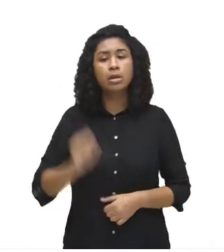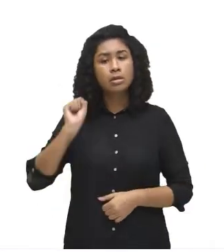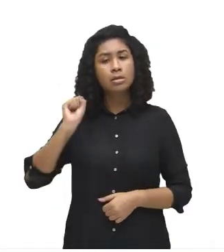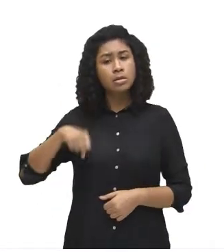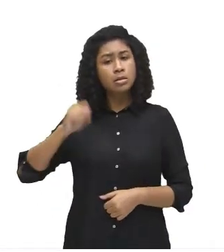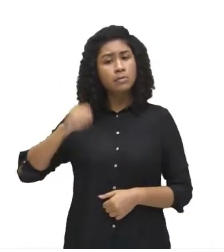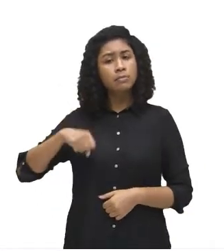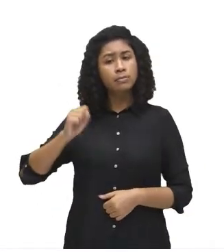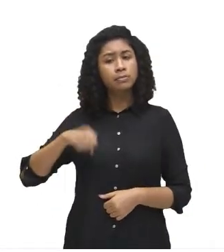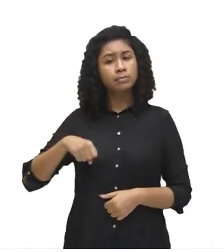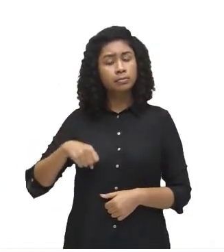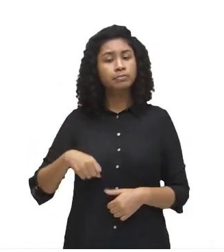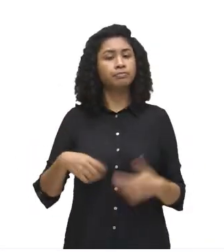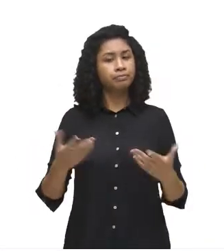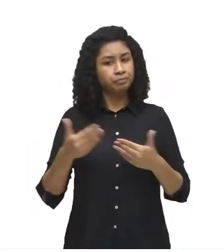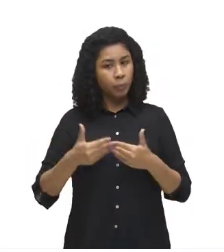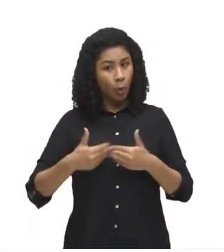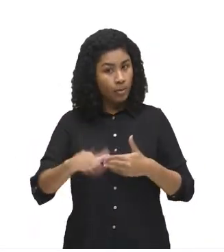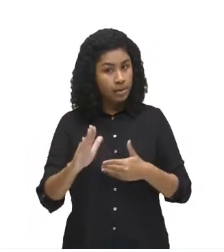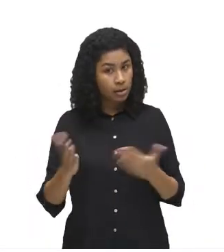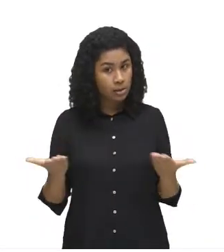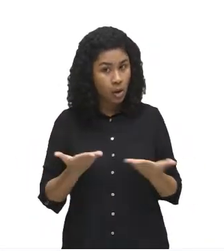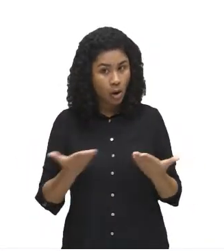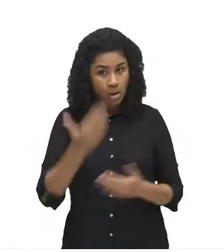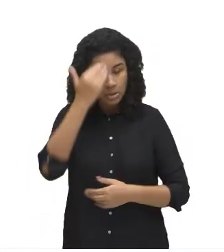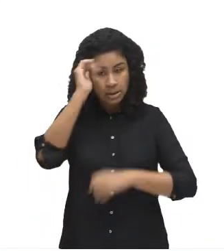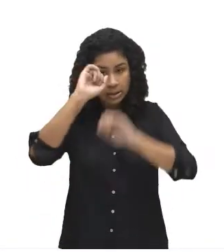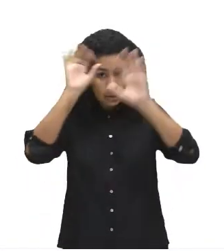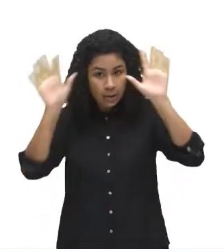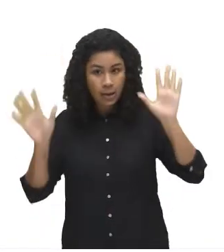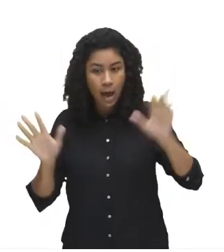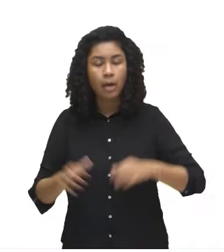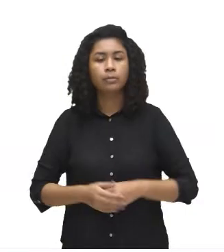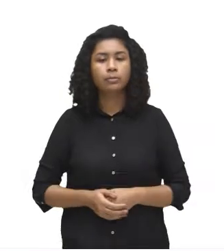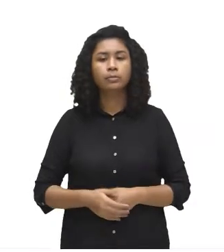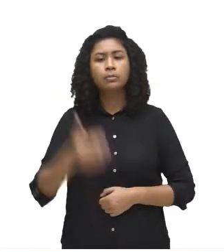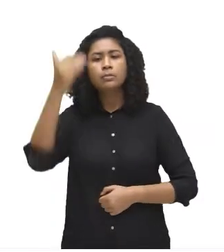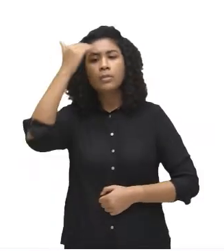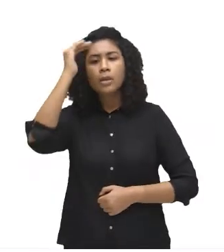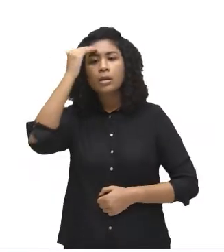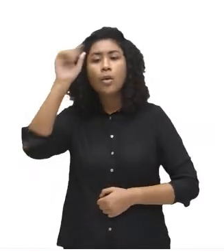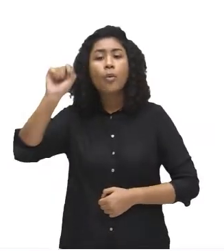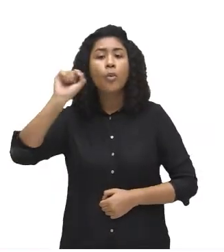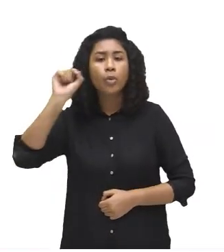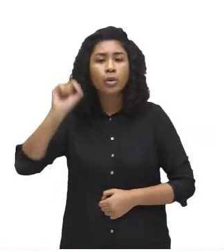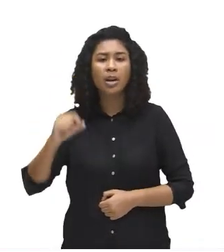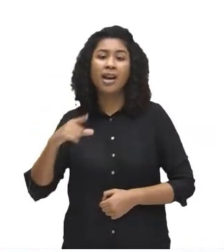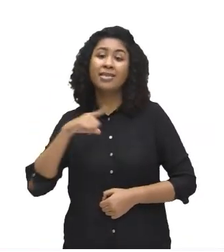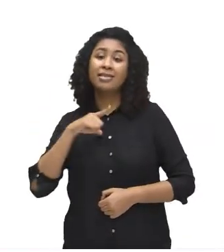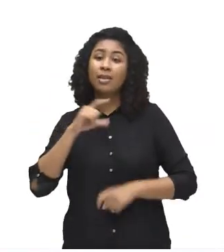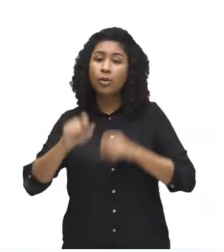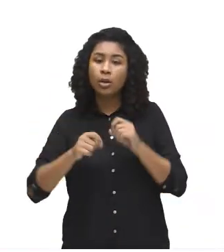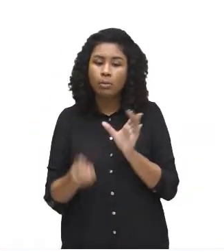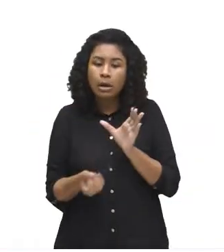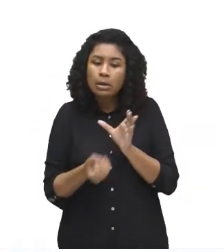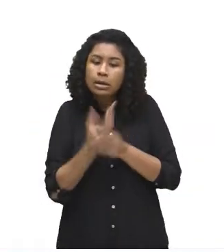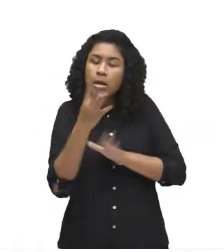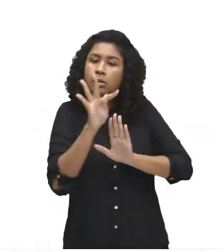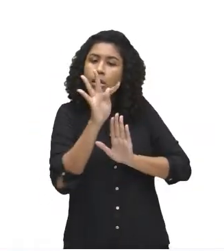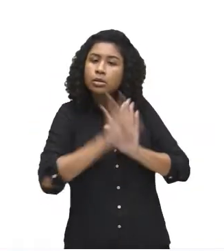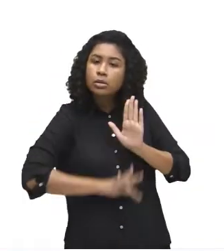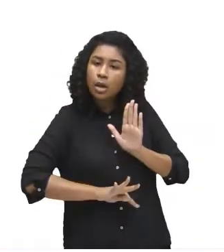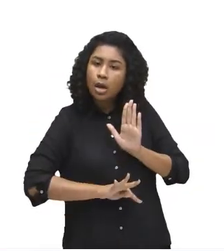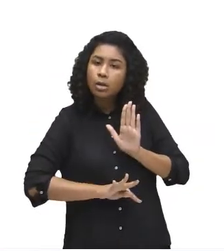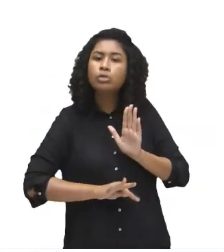ok? Então pronto, começamos aqui, olha. Começamos entendendo que existe uma composição de um texto em nossa vida, seja na